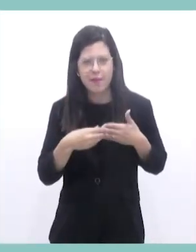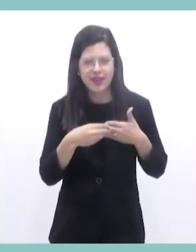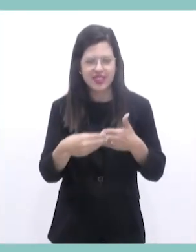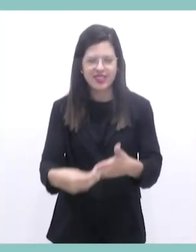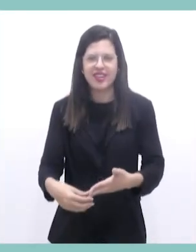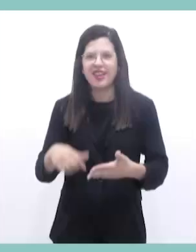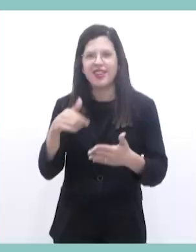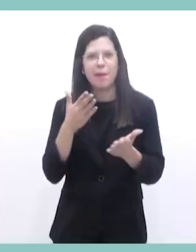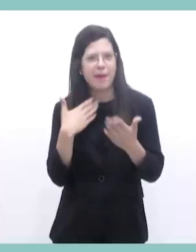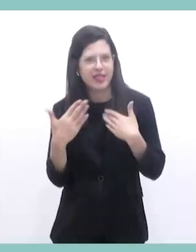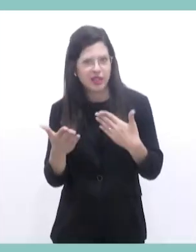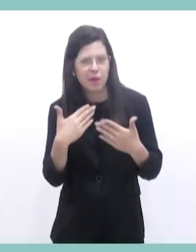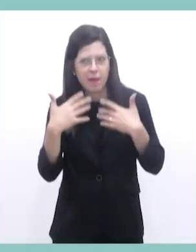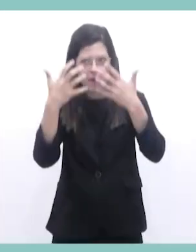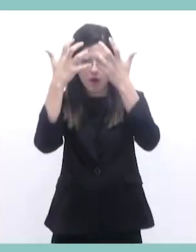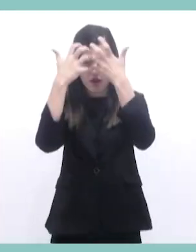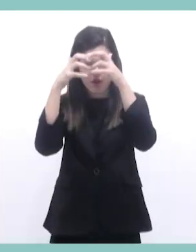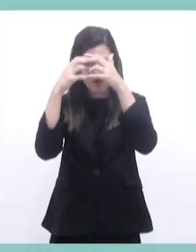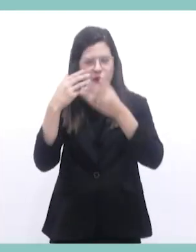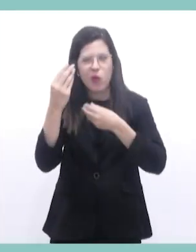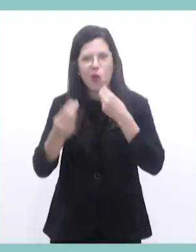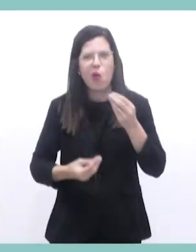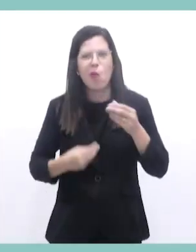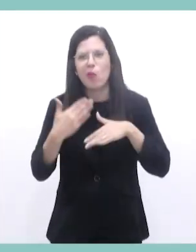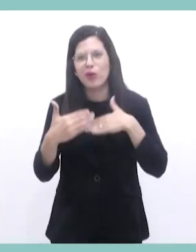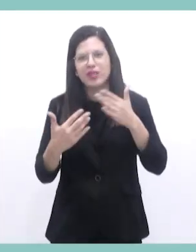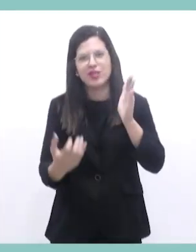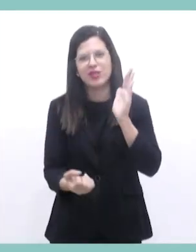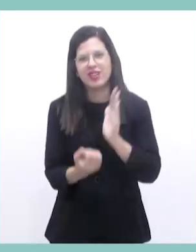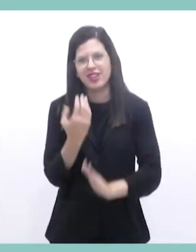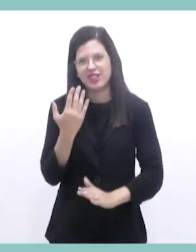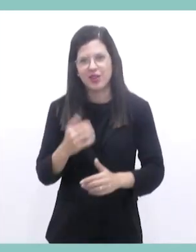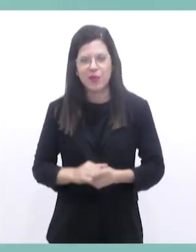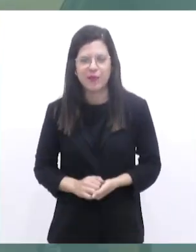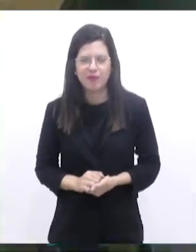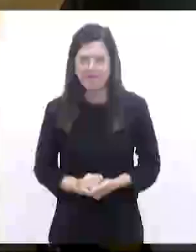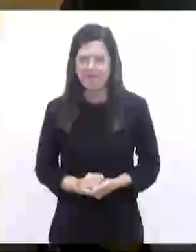bate-papo com reflexões sobre o processo criativo do artista.